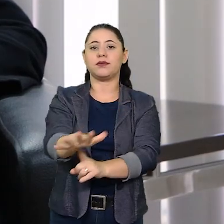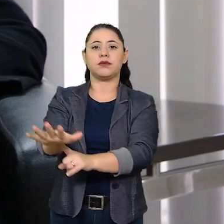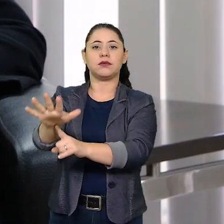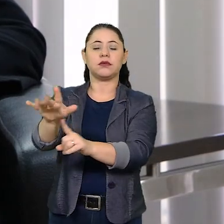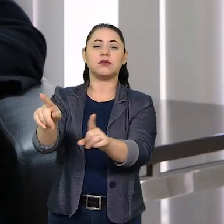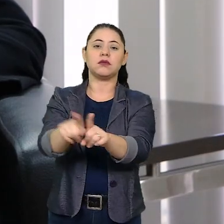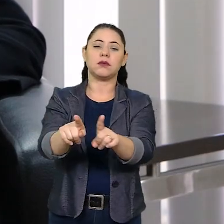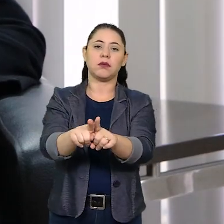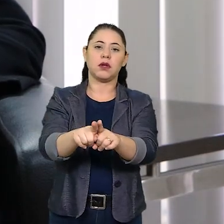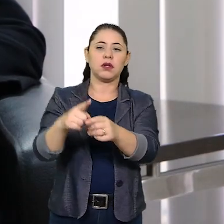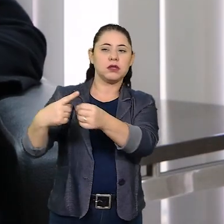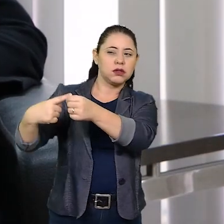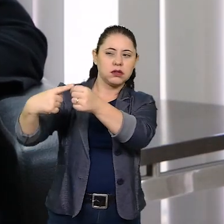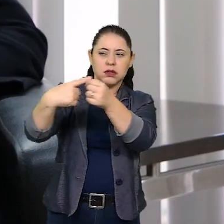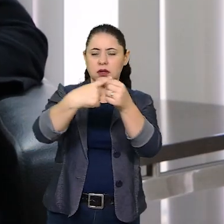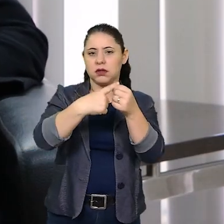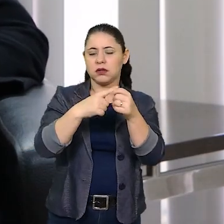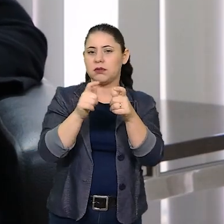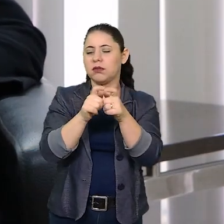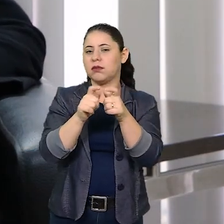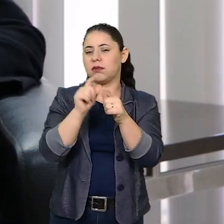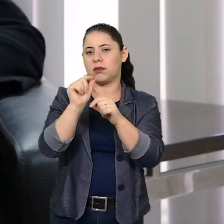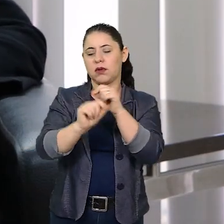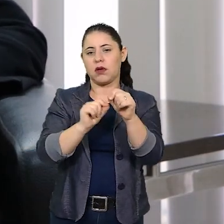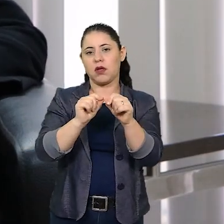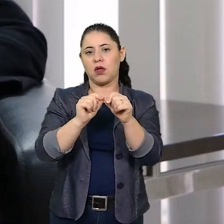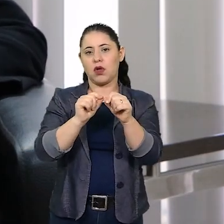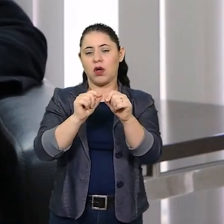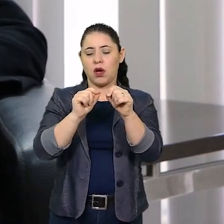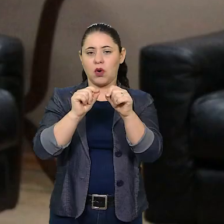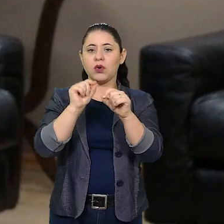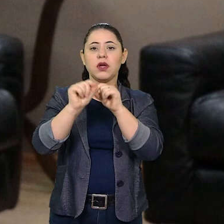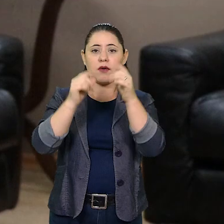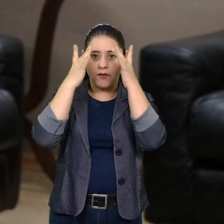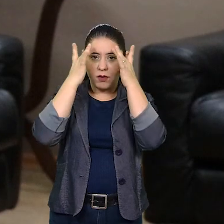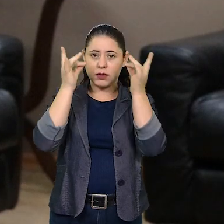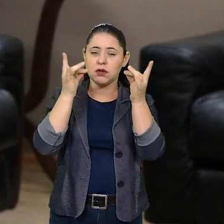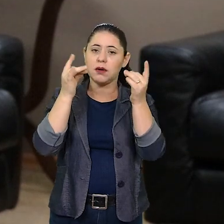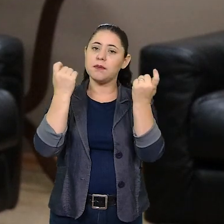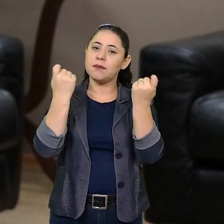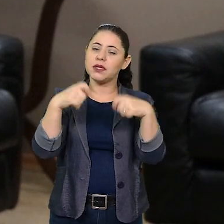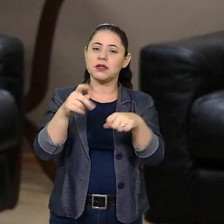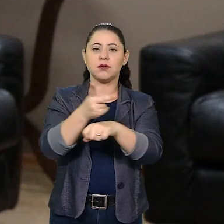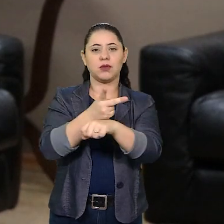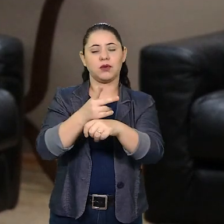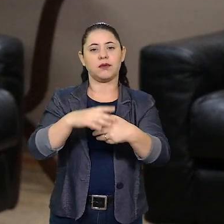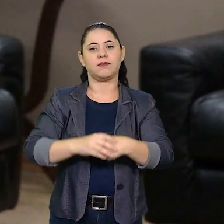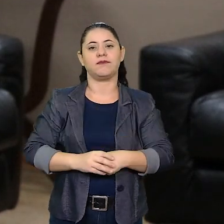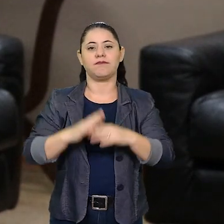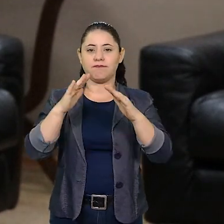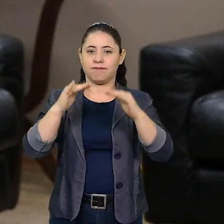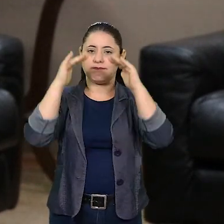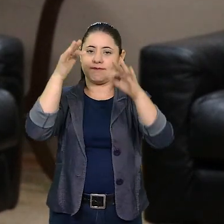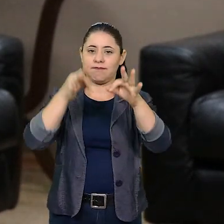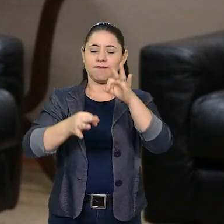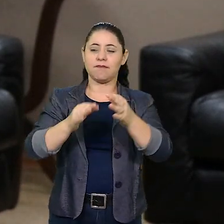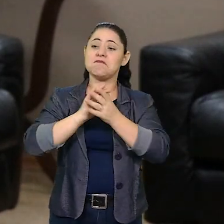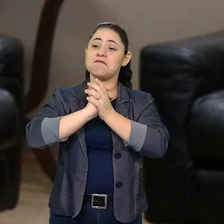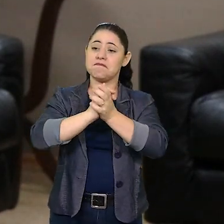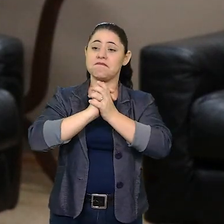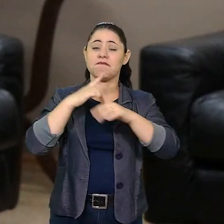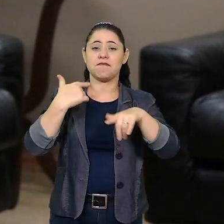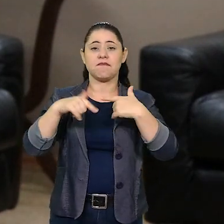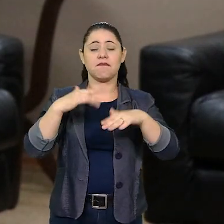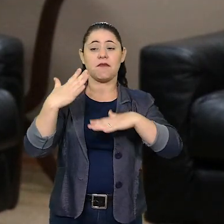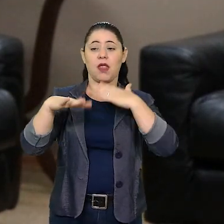o interior essa padronização que a gente busca. Desembargadora, parabéns pelo trabalho